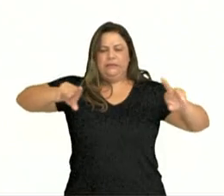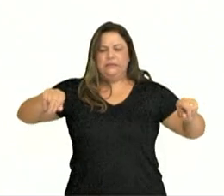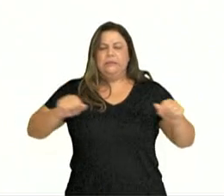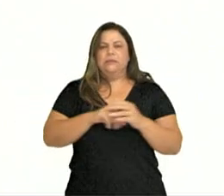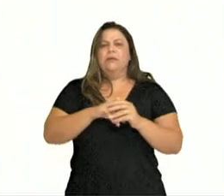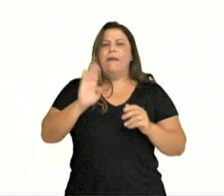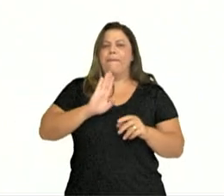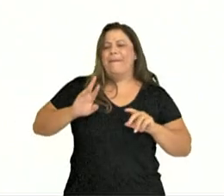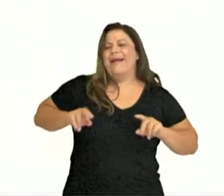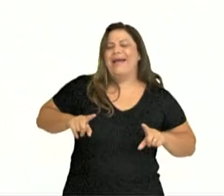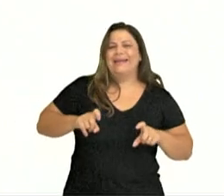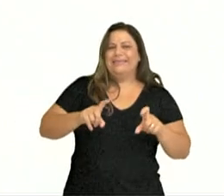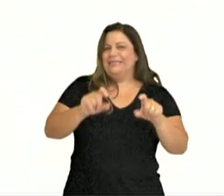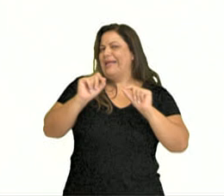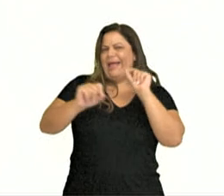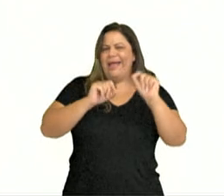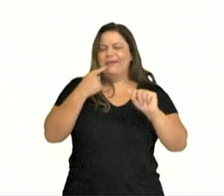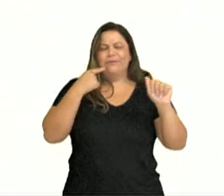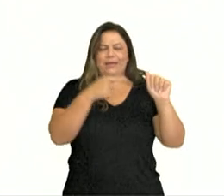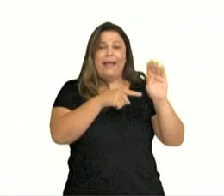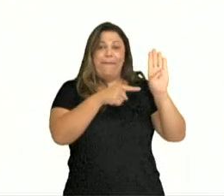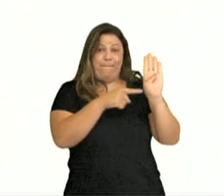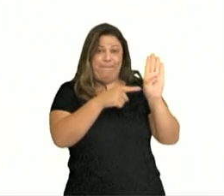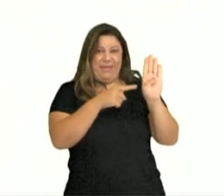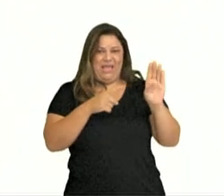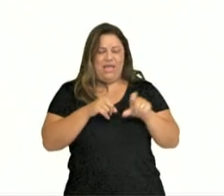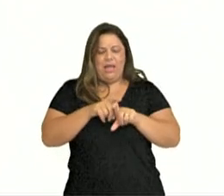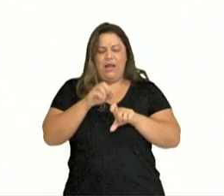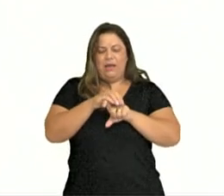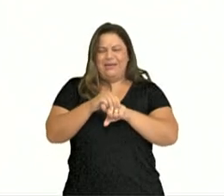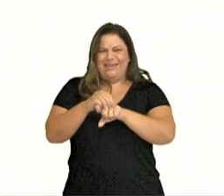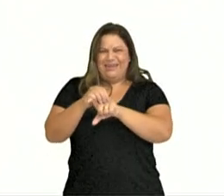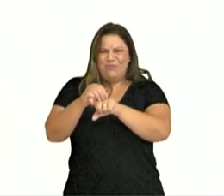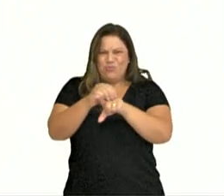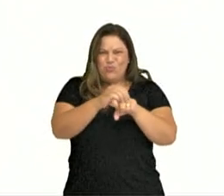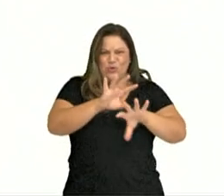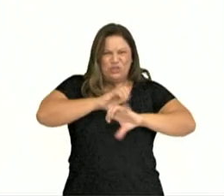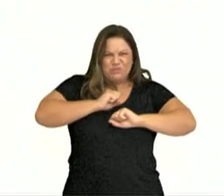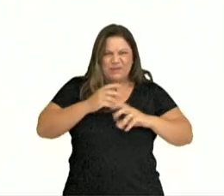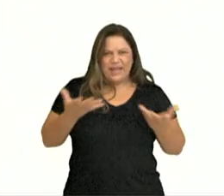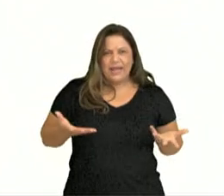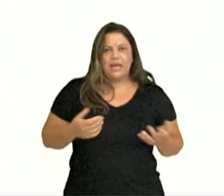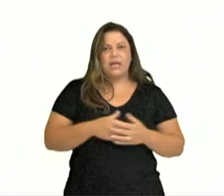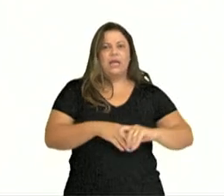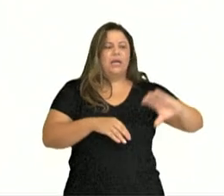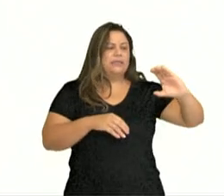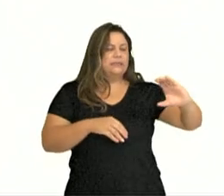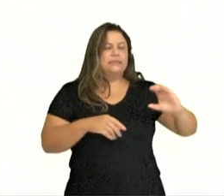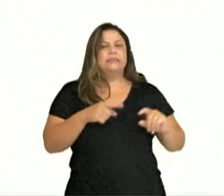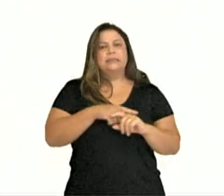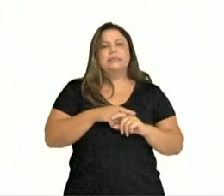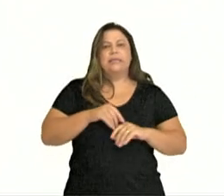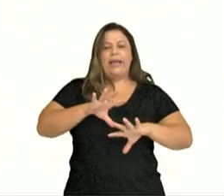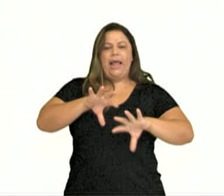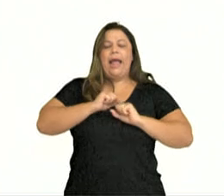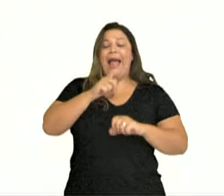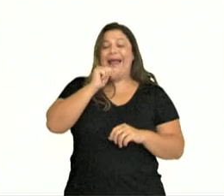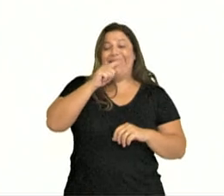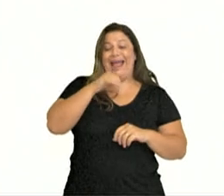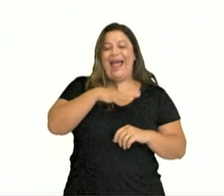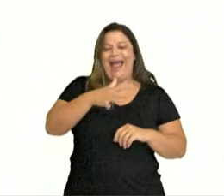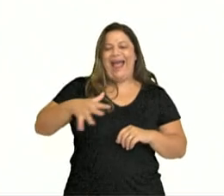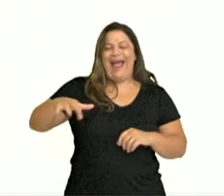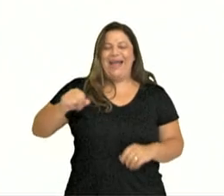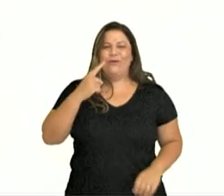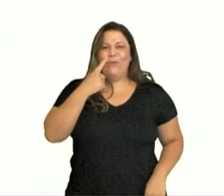doença. B. Presença de caramujos que transmitem a doença. C. Contaminação da água pela